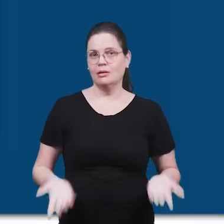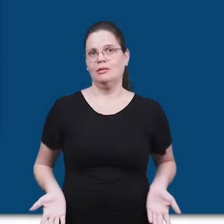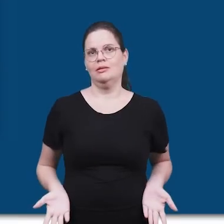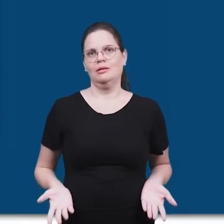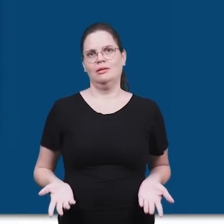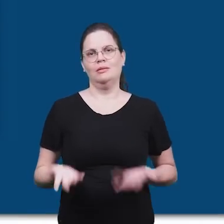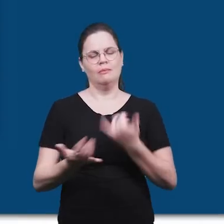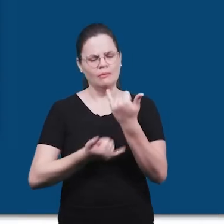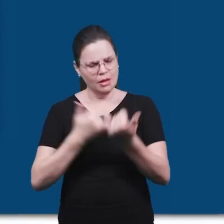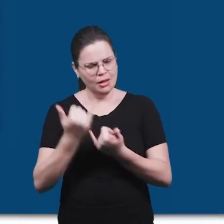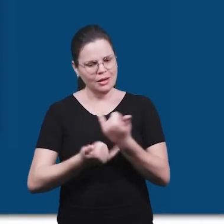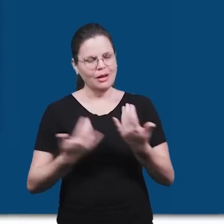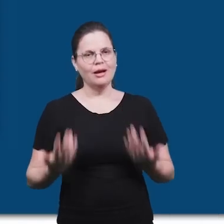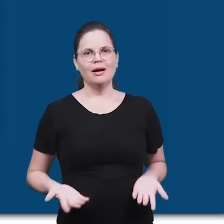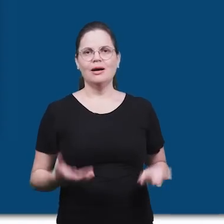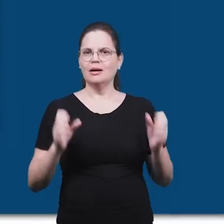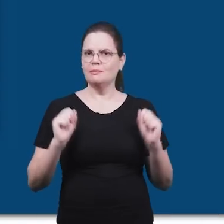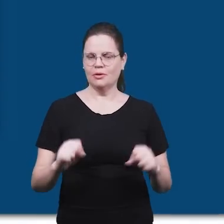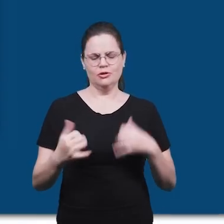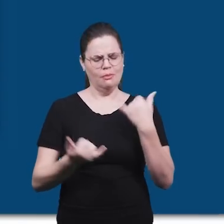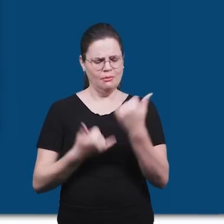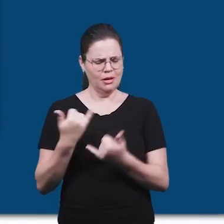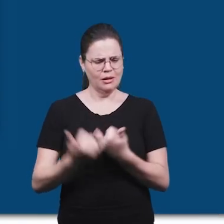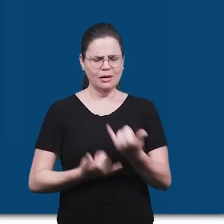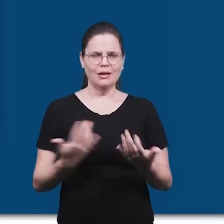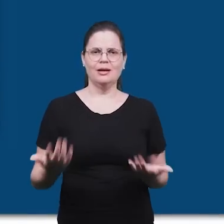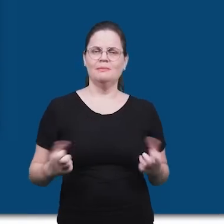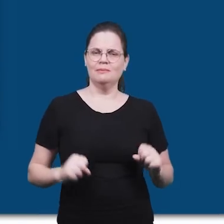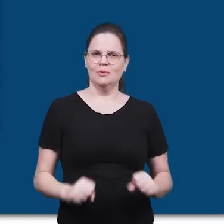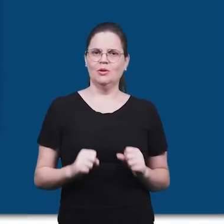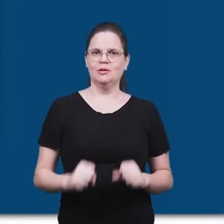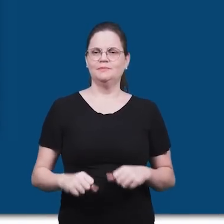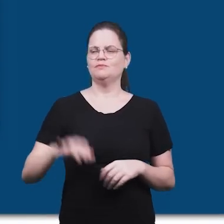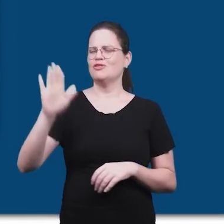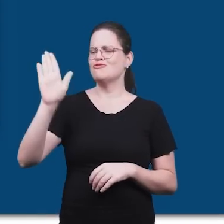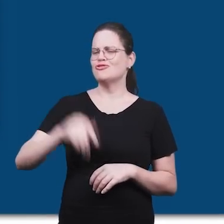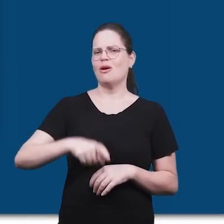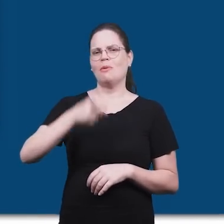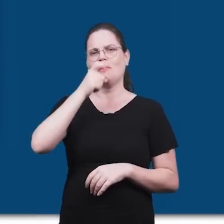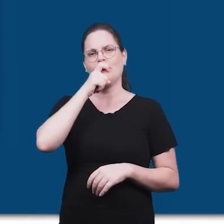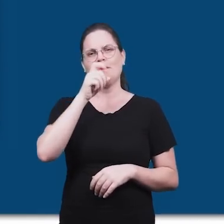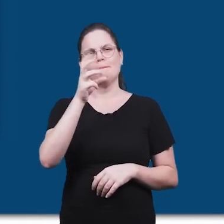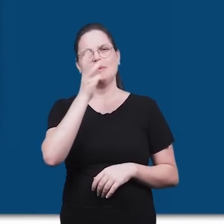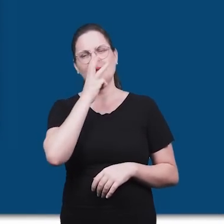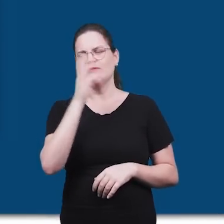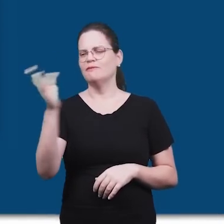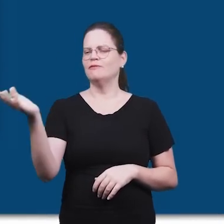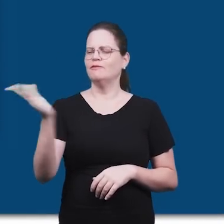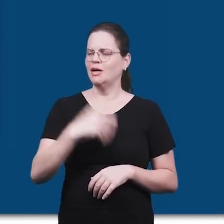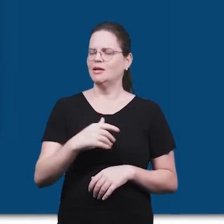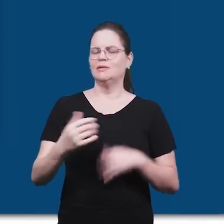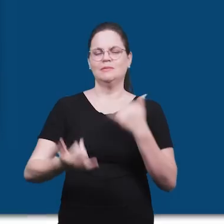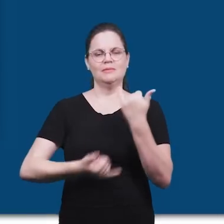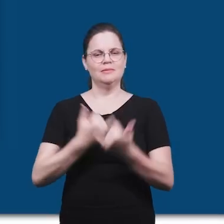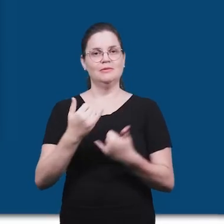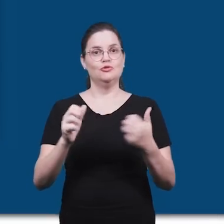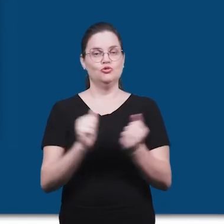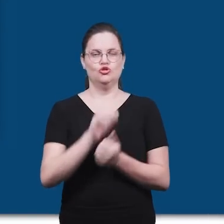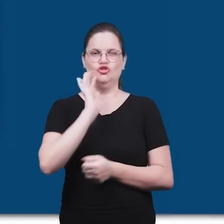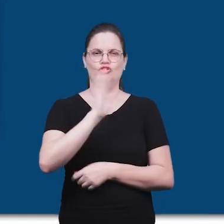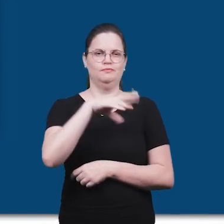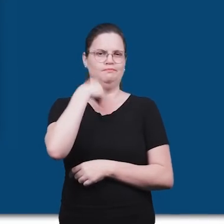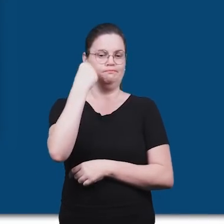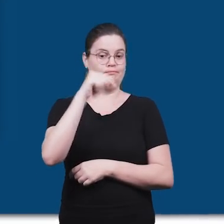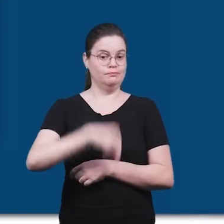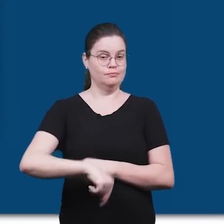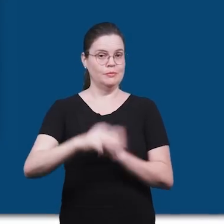nós vamos brincar, tá bom? Vamos brincar. Chame o papai e a mamãe para já ter essa experiência aqui